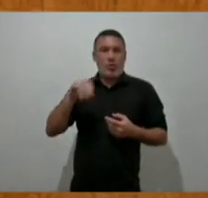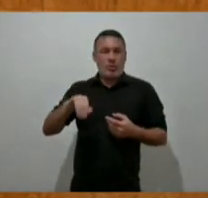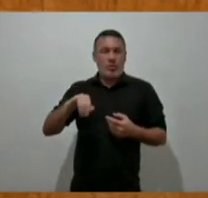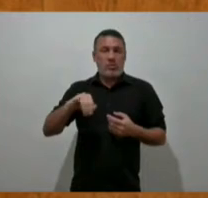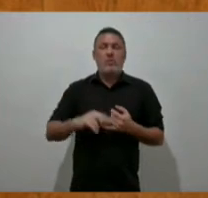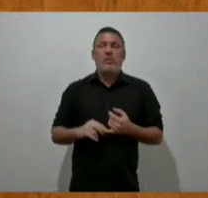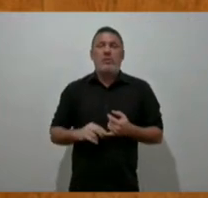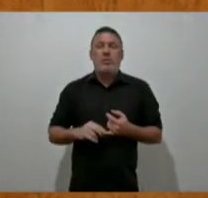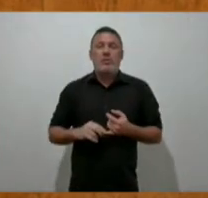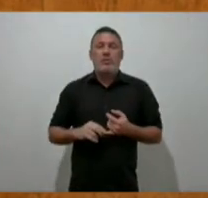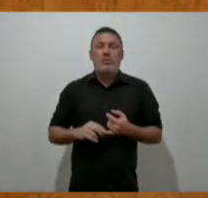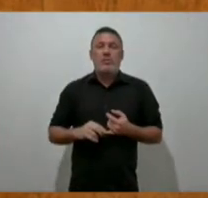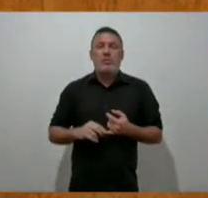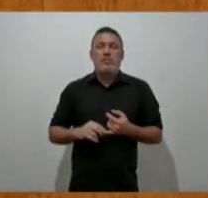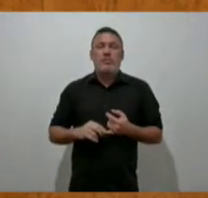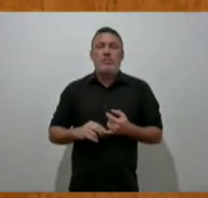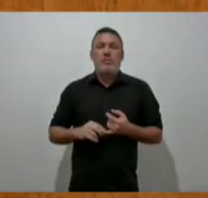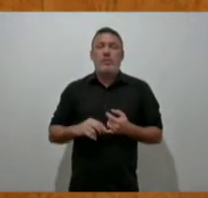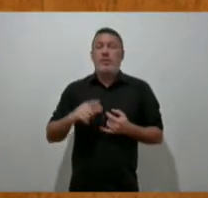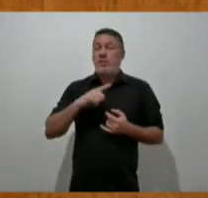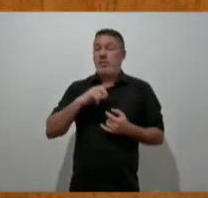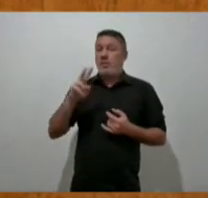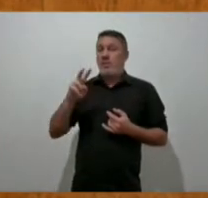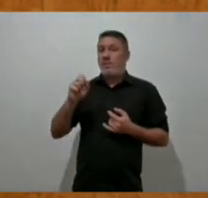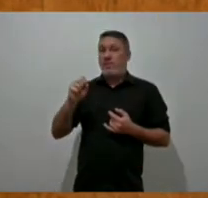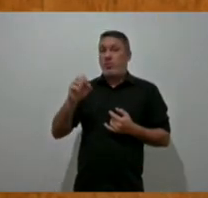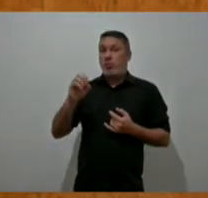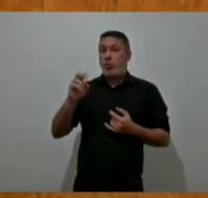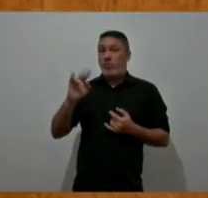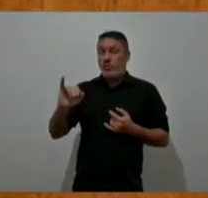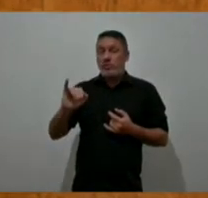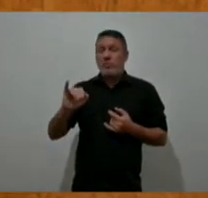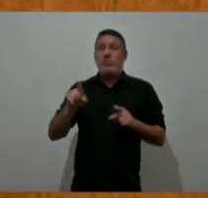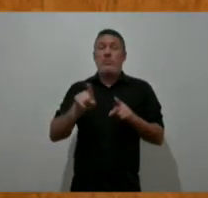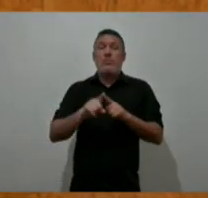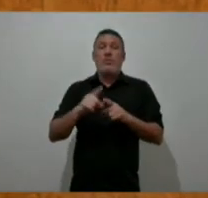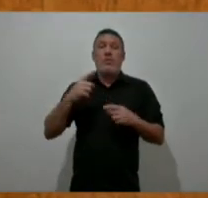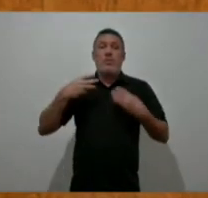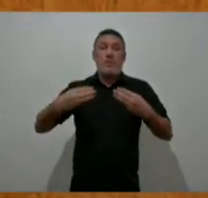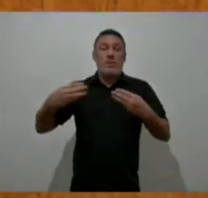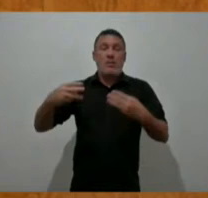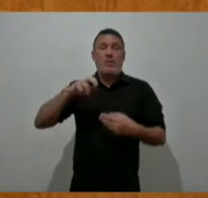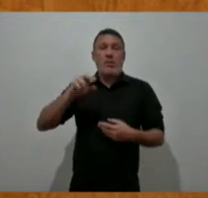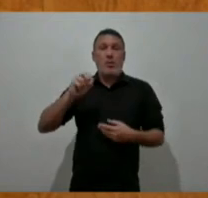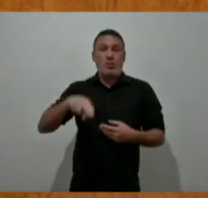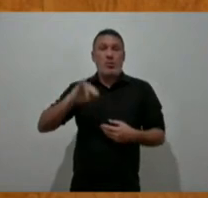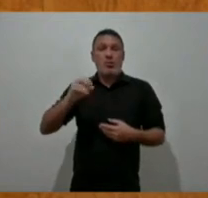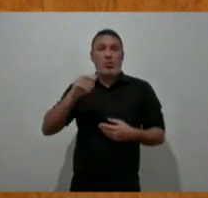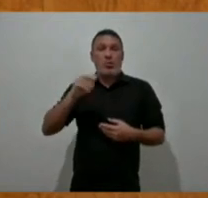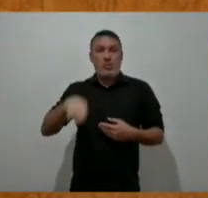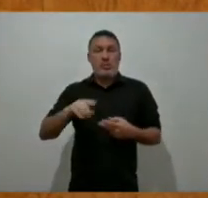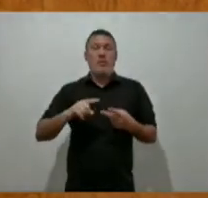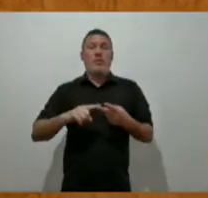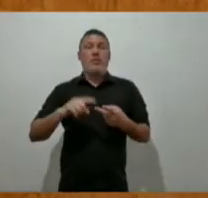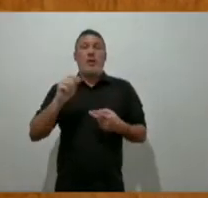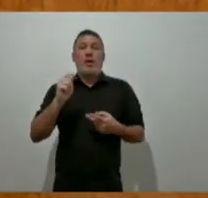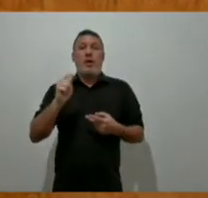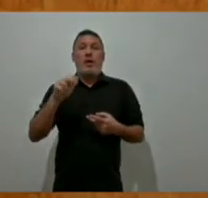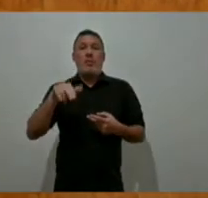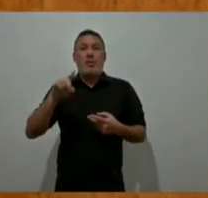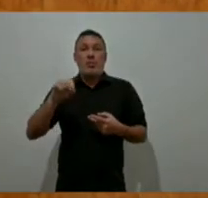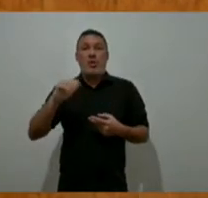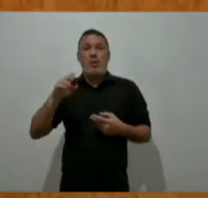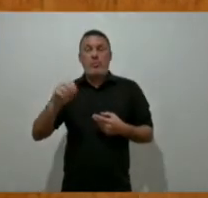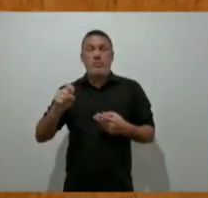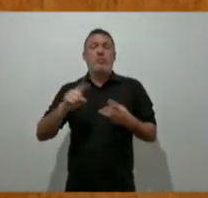Paula Vescovi, ministro Nelson Jobim, José Armando Campos e o nosso governador Renato Casagrande,